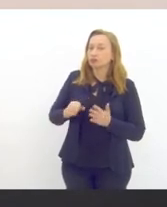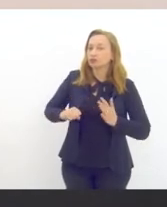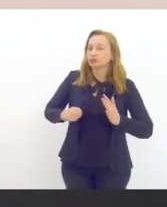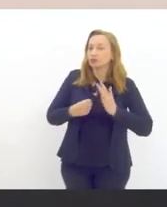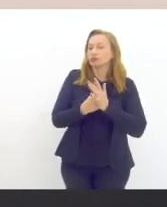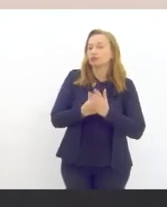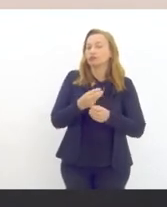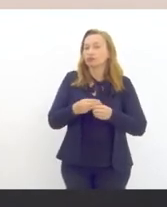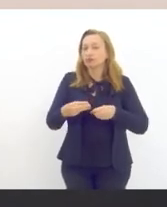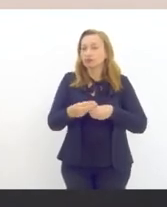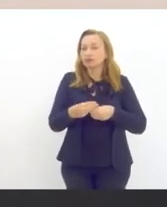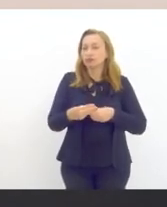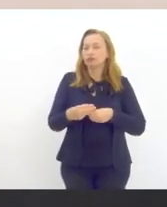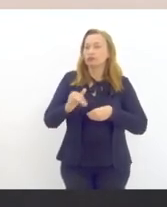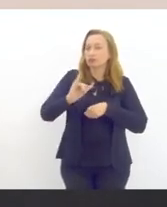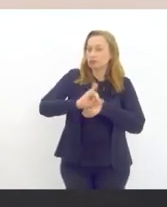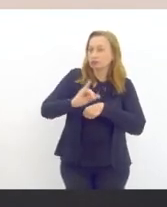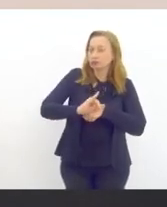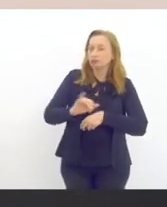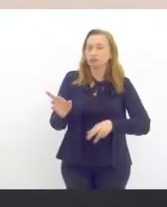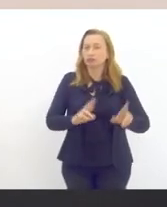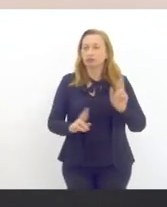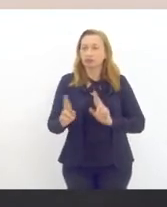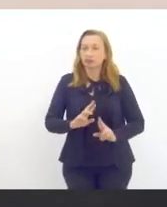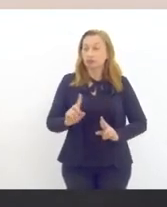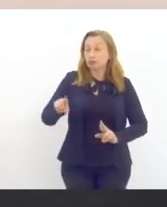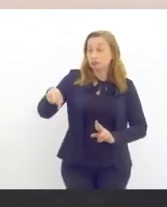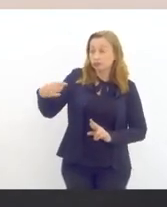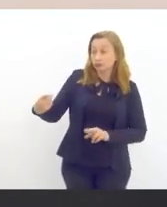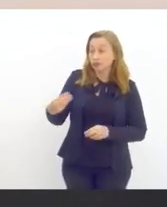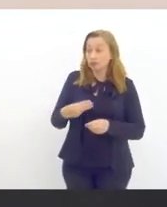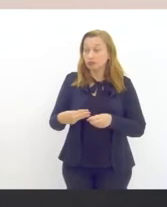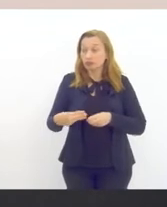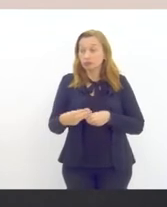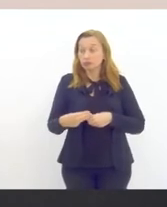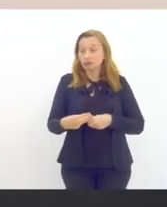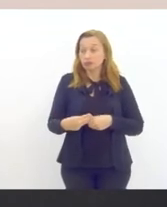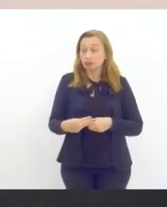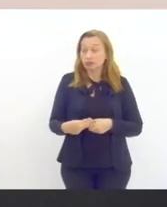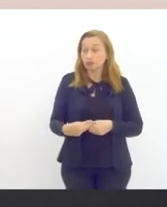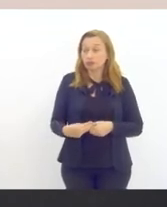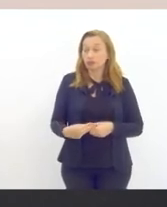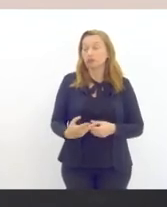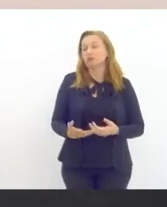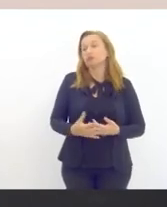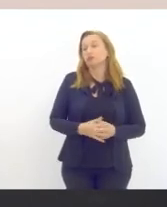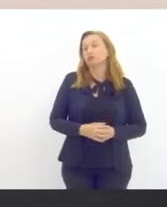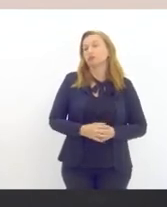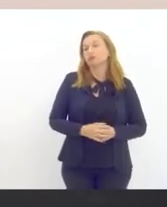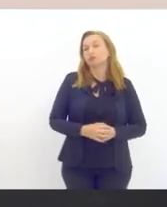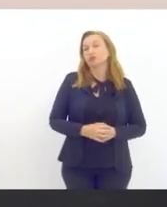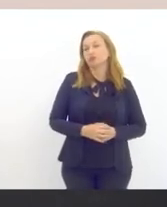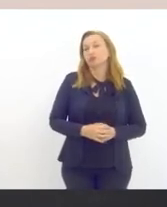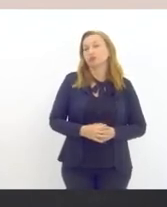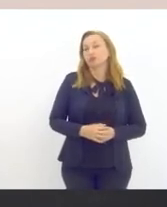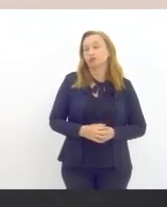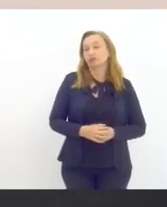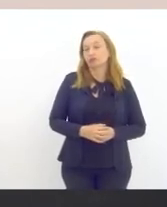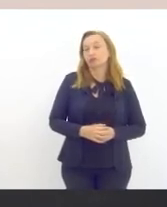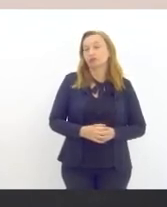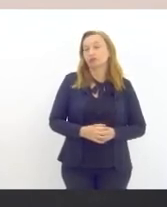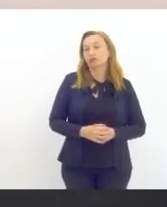capital em relação aos outros municípios, no que concerne a sua fase